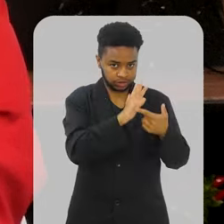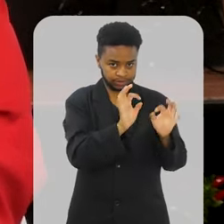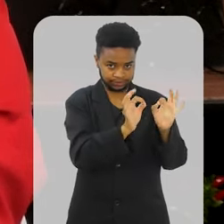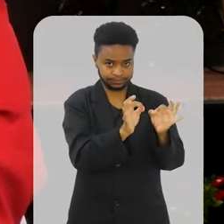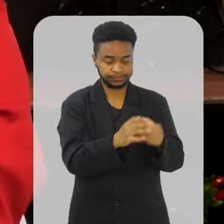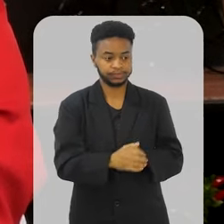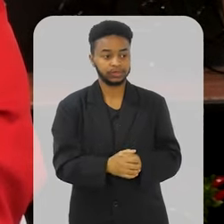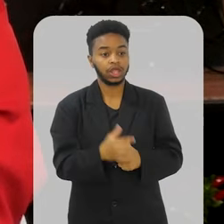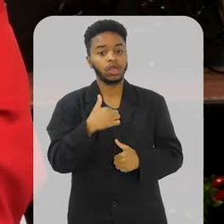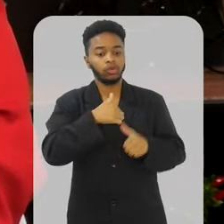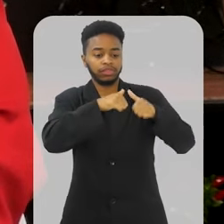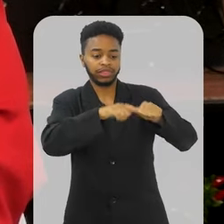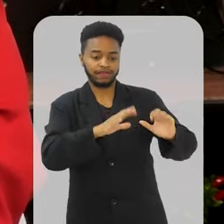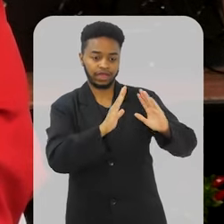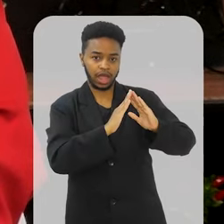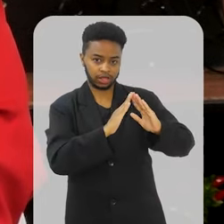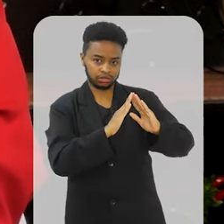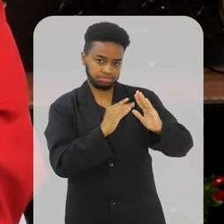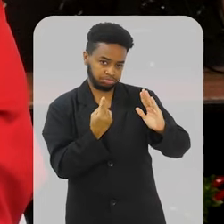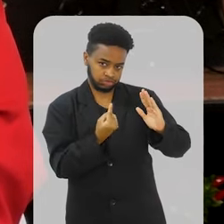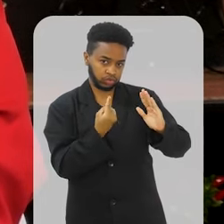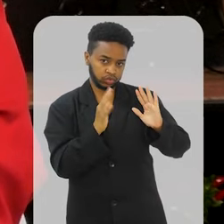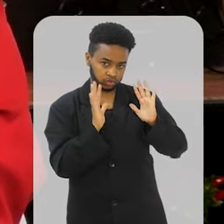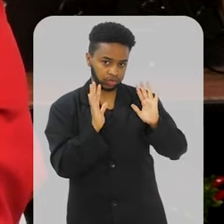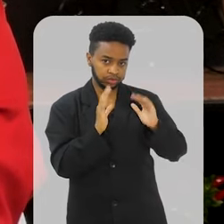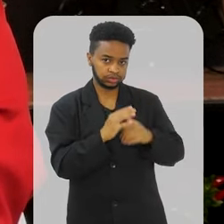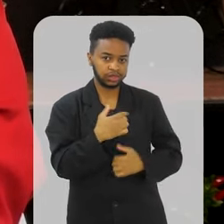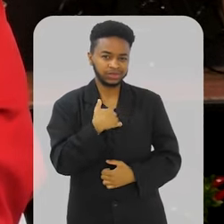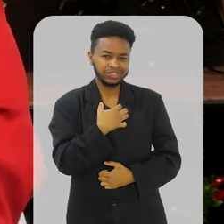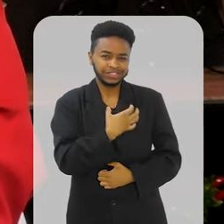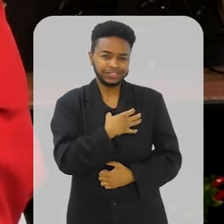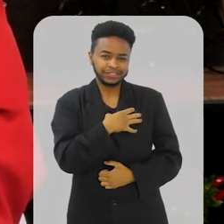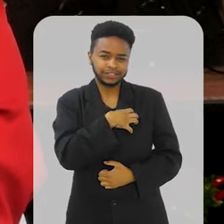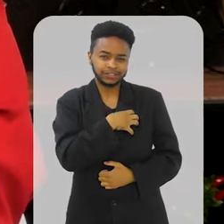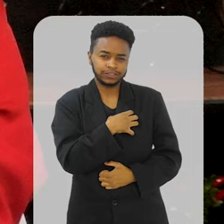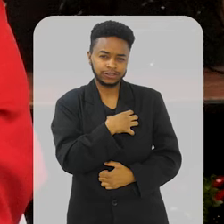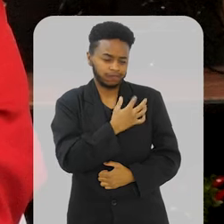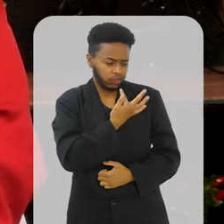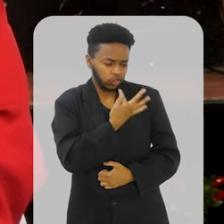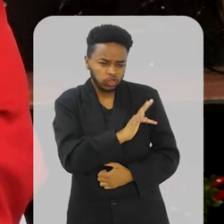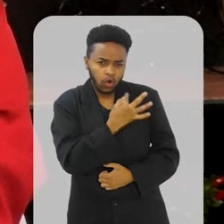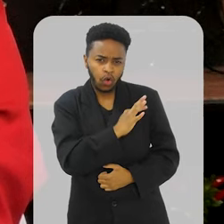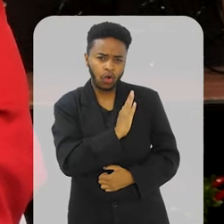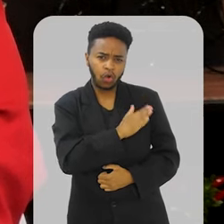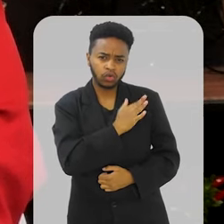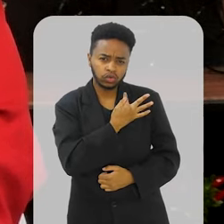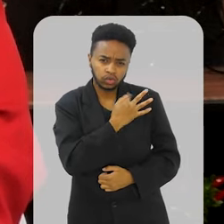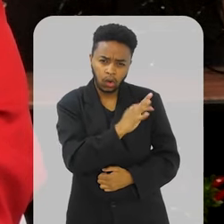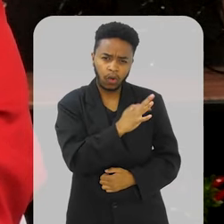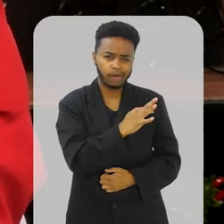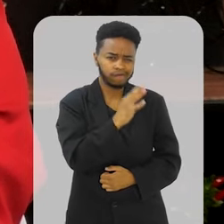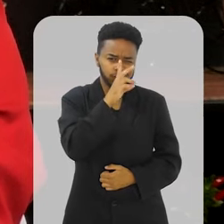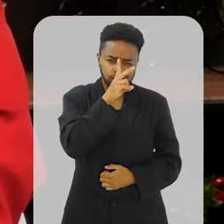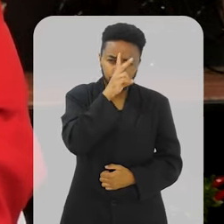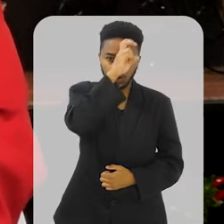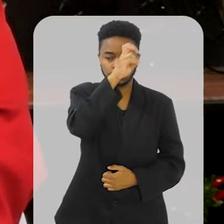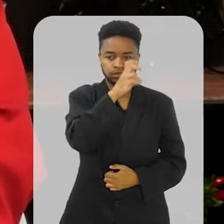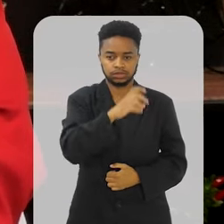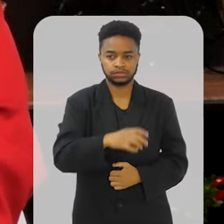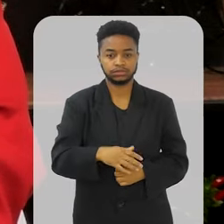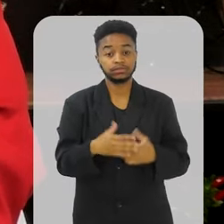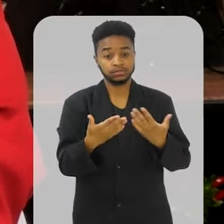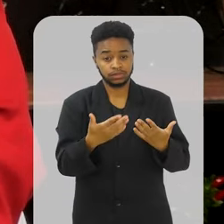Eh eu estava em casa sozinho eu senti uma dor no peito muito grande muito grande eu